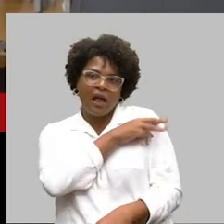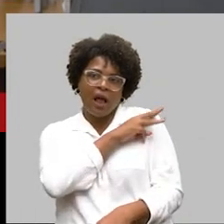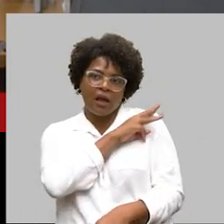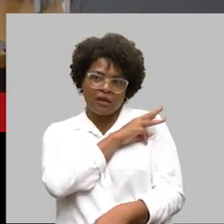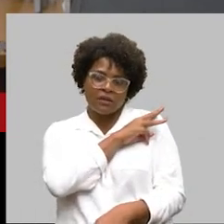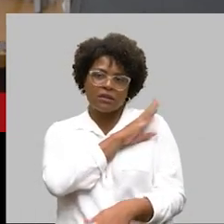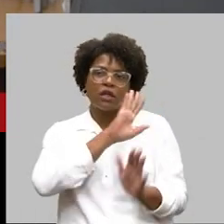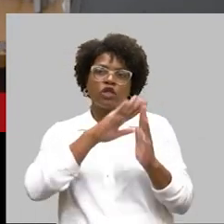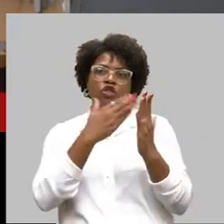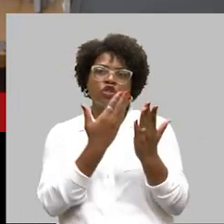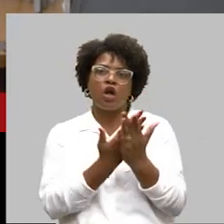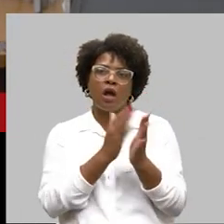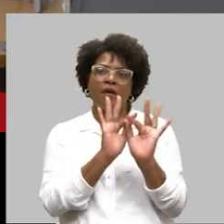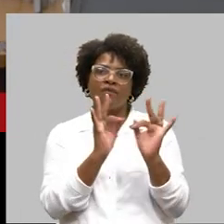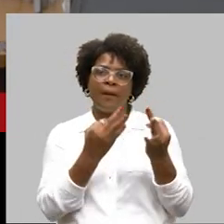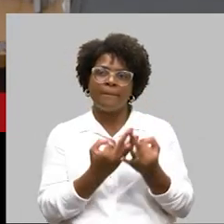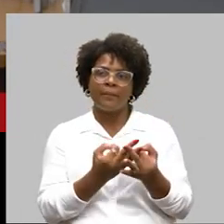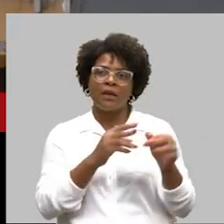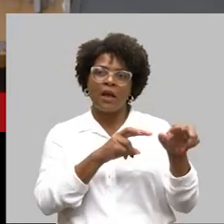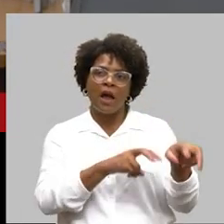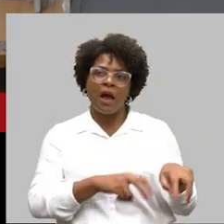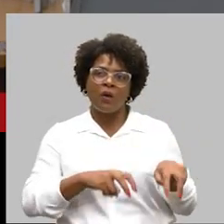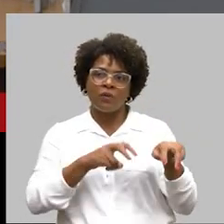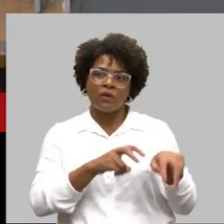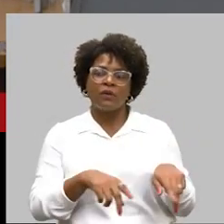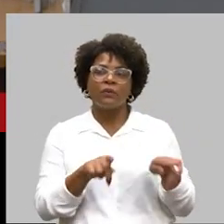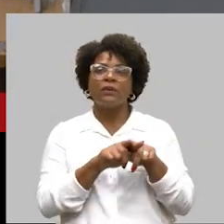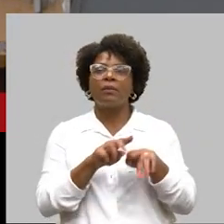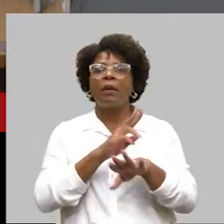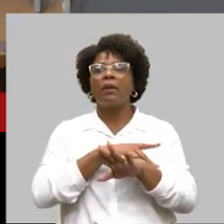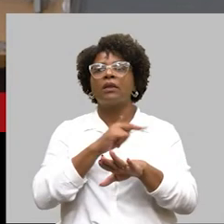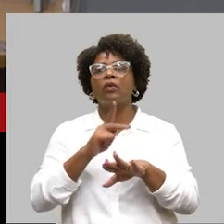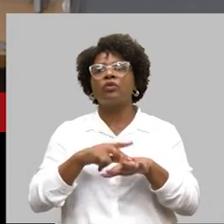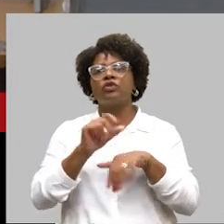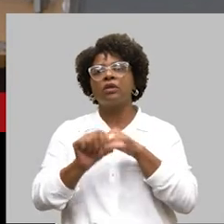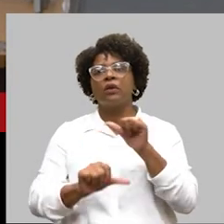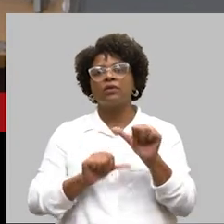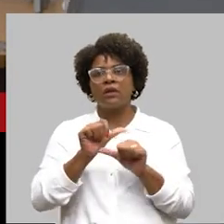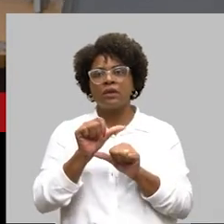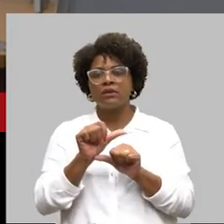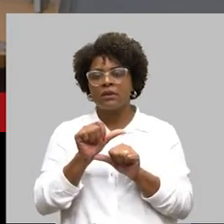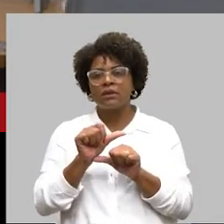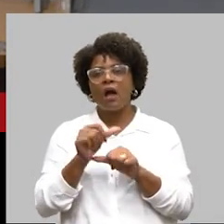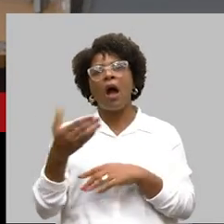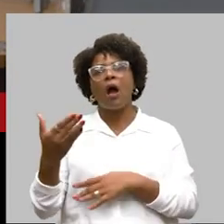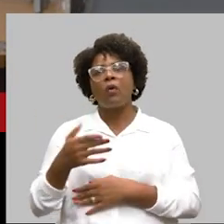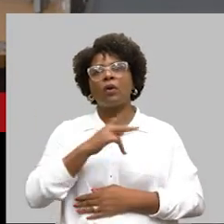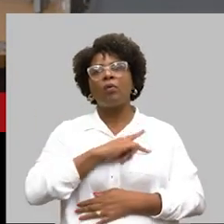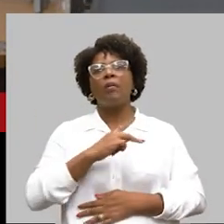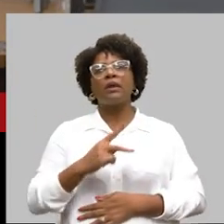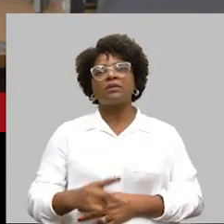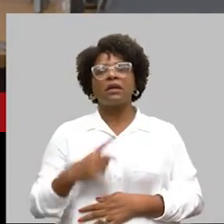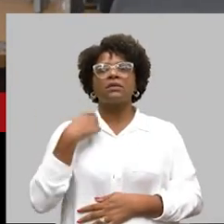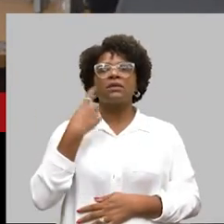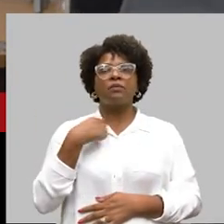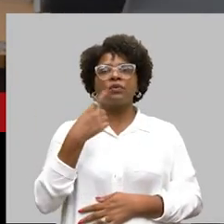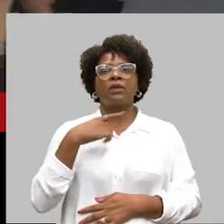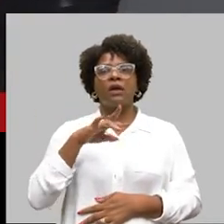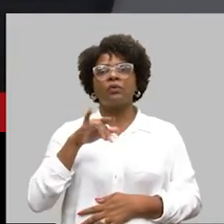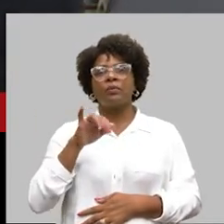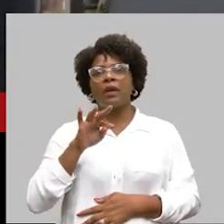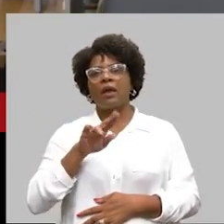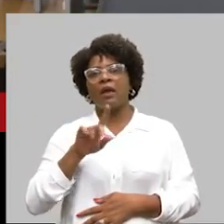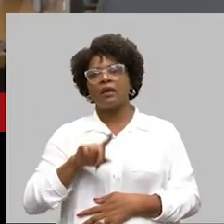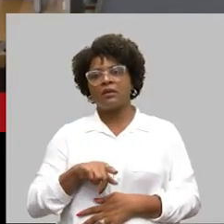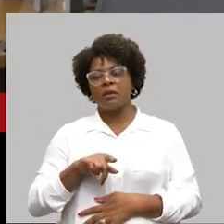pedagogia da alternância sob a presidência da deputada Beatriz Serqueira Presidenta da comissão de